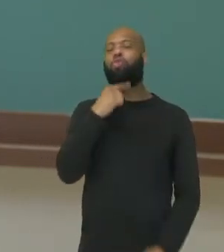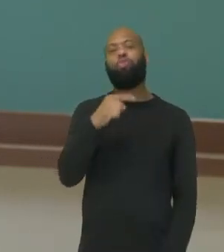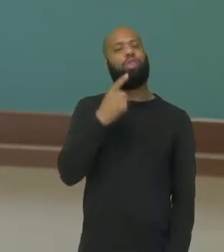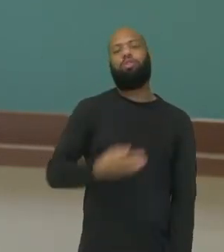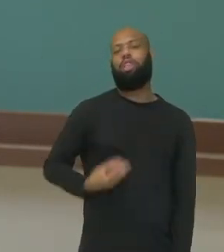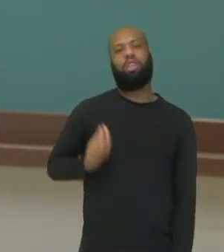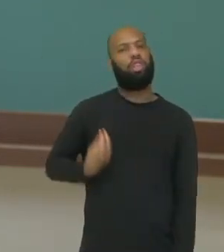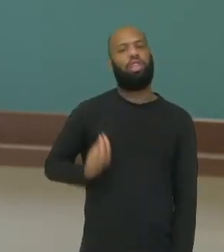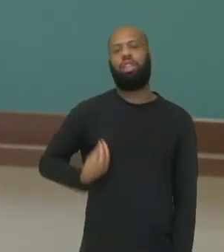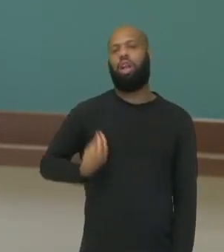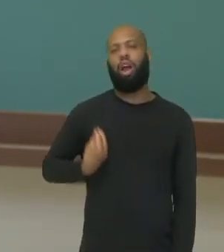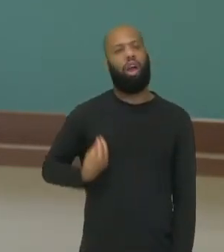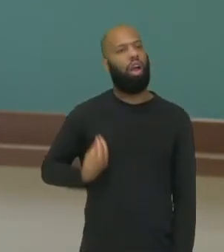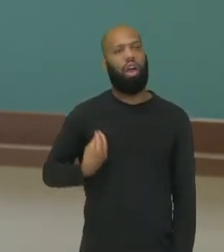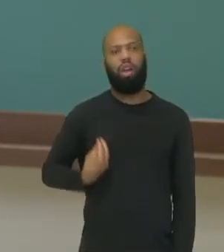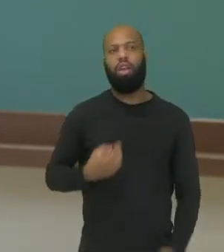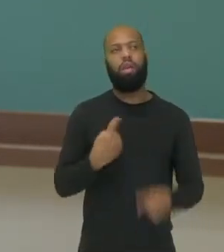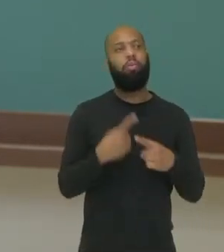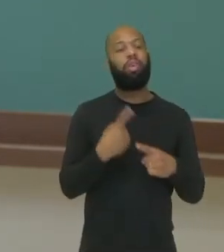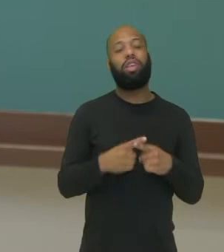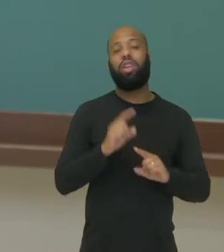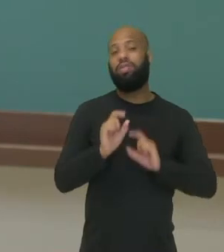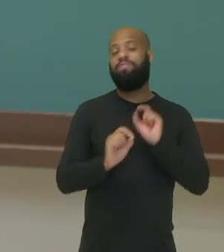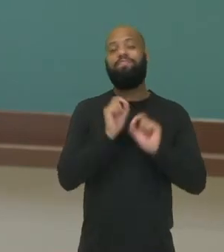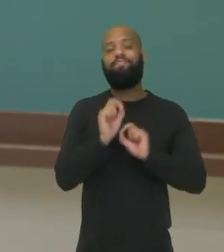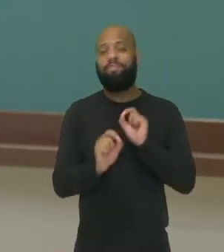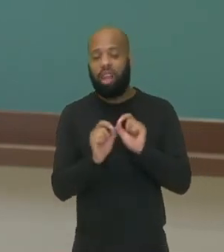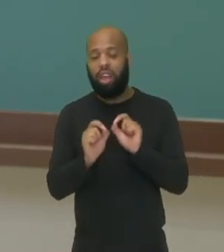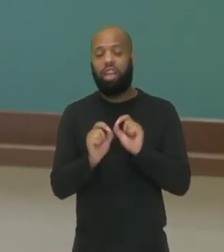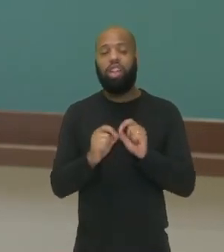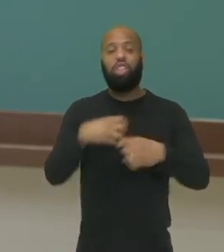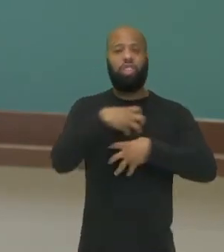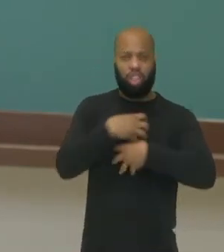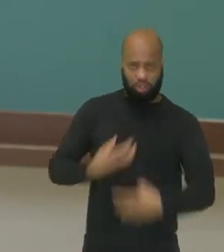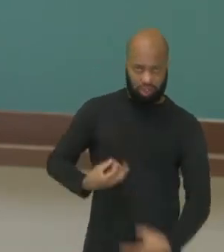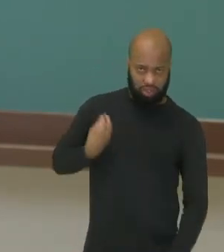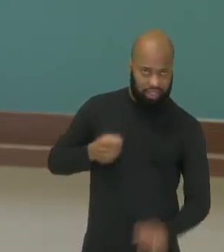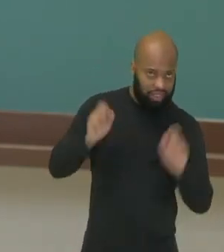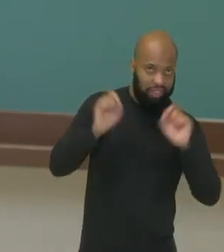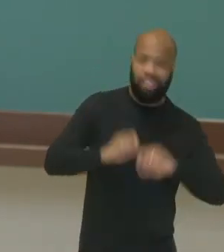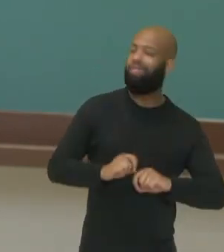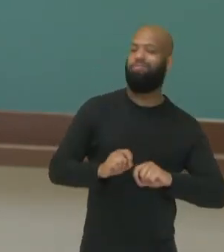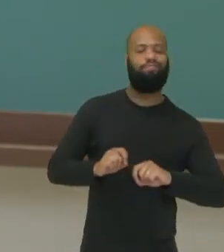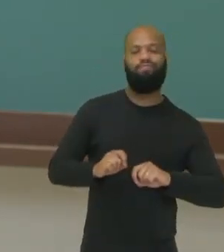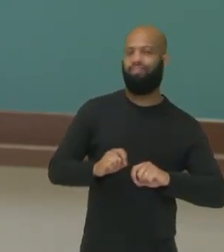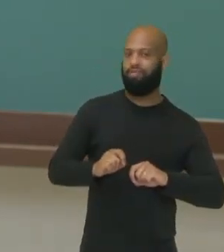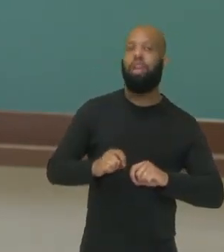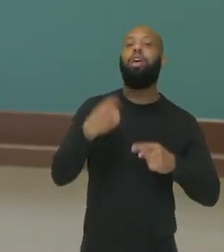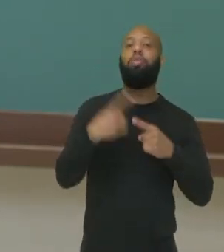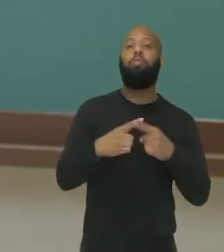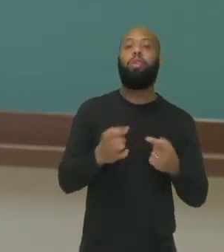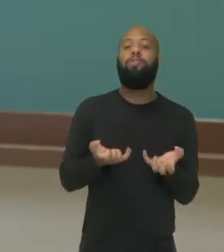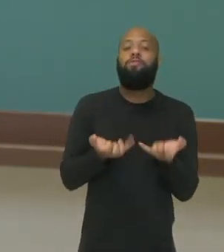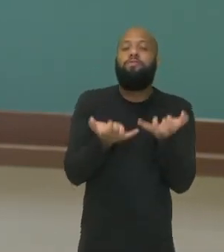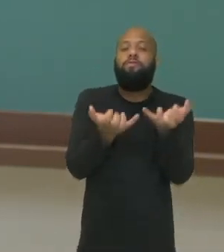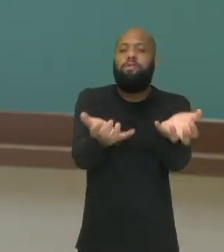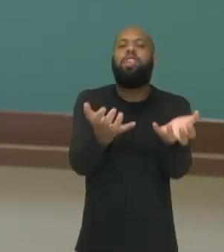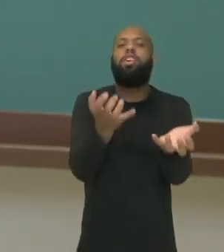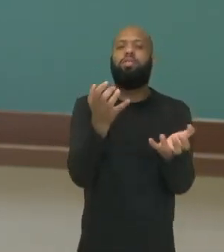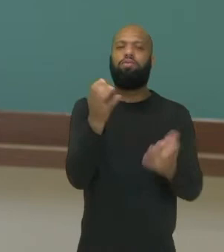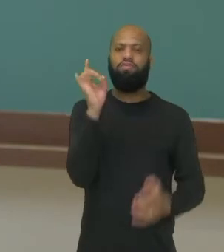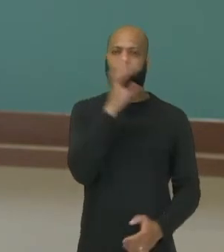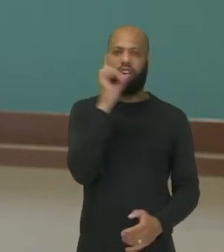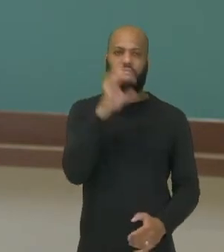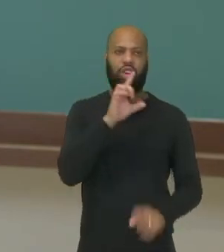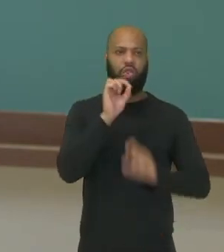inabitável. Se tornou um ambiente inóspito. Por quê? Não há condições aqui, né? A gente vê que a vegetação está sendo totalmente